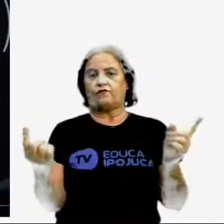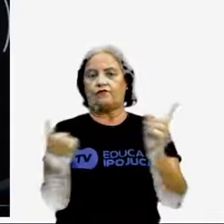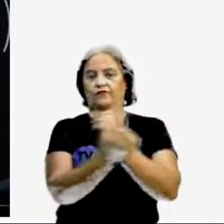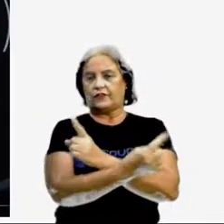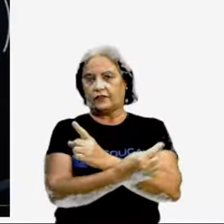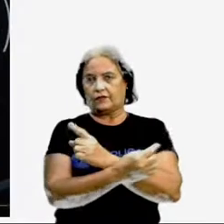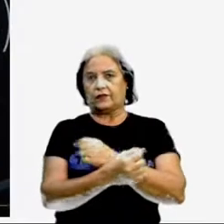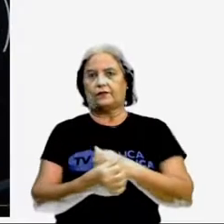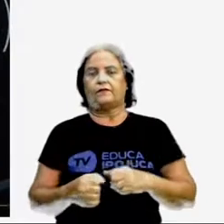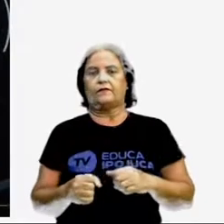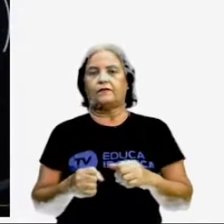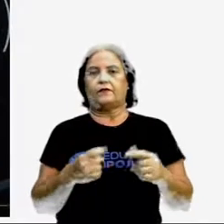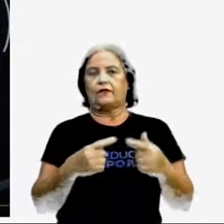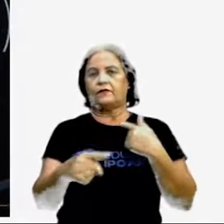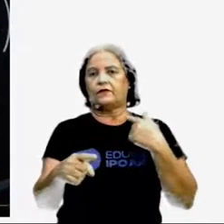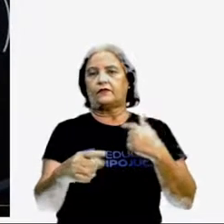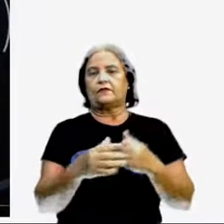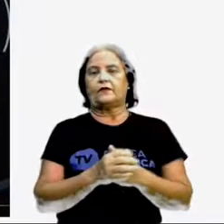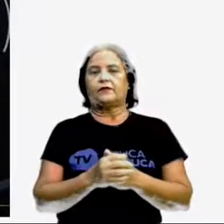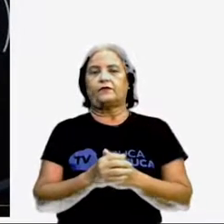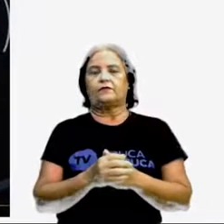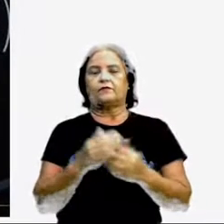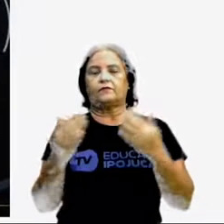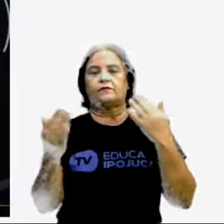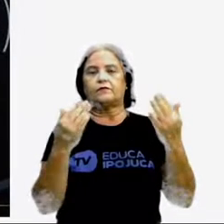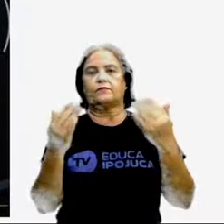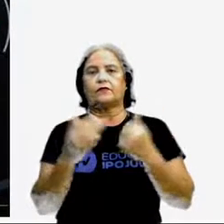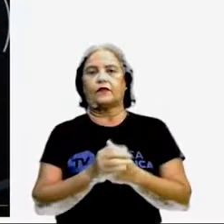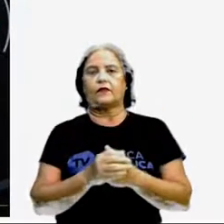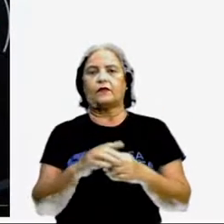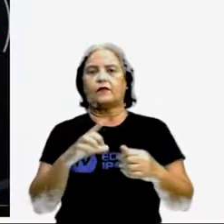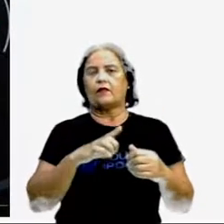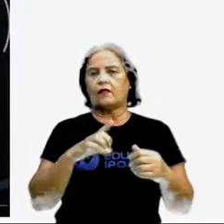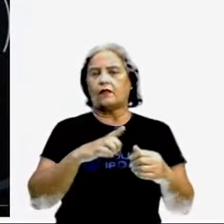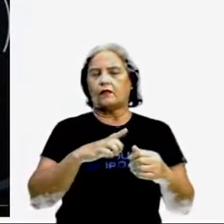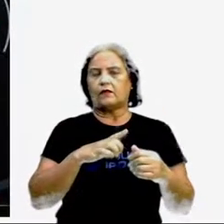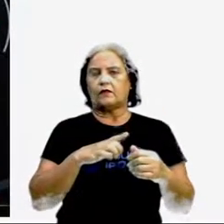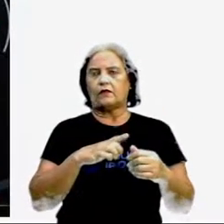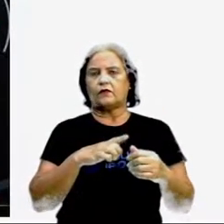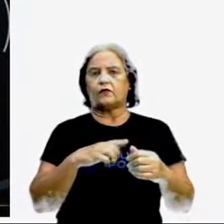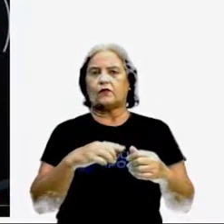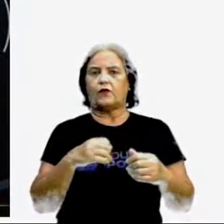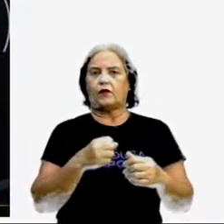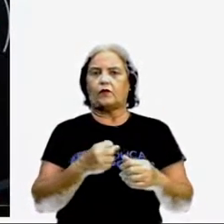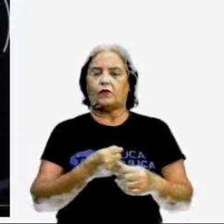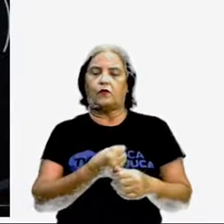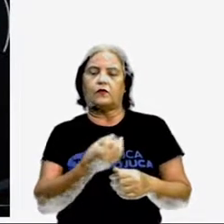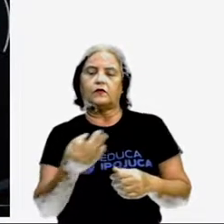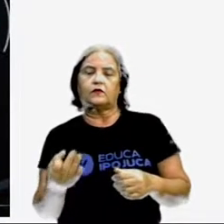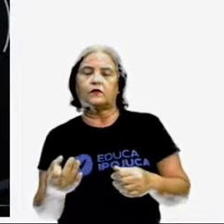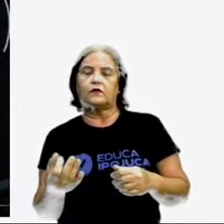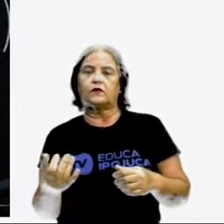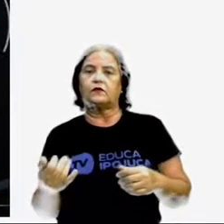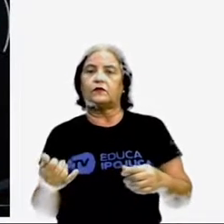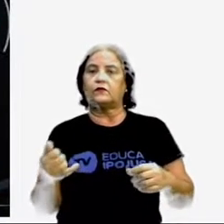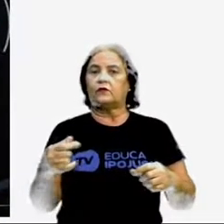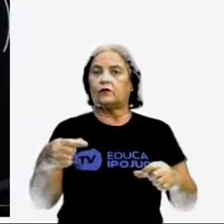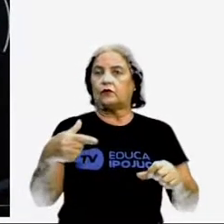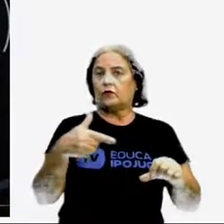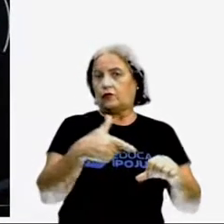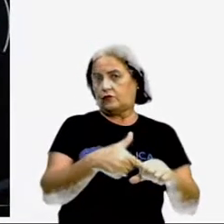lá. Temos aqui o consumo de combustível e o quilômetros